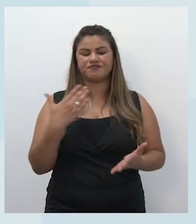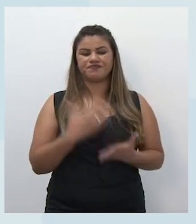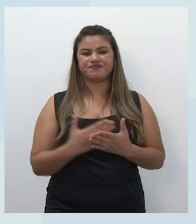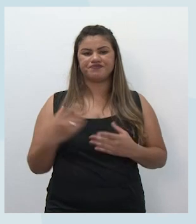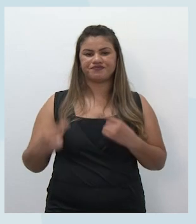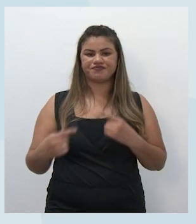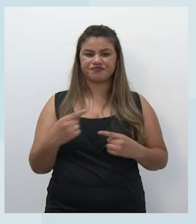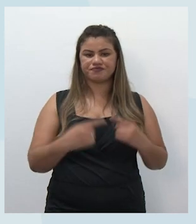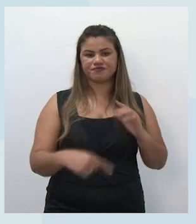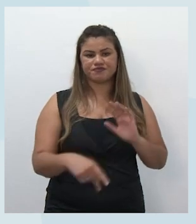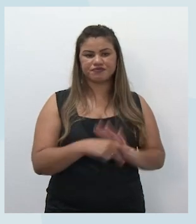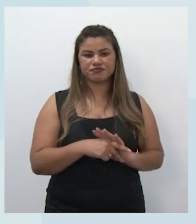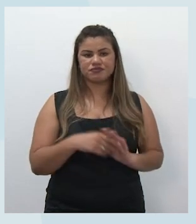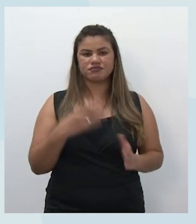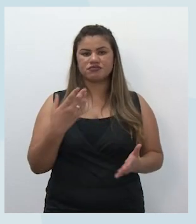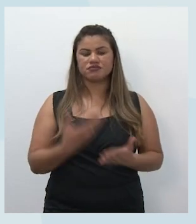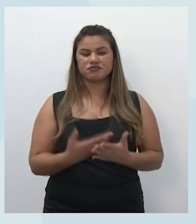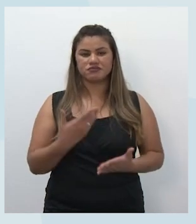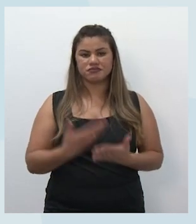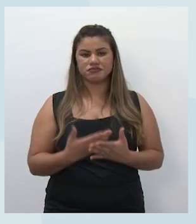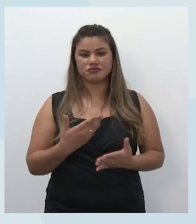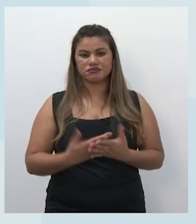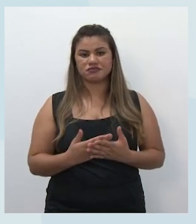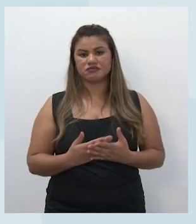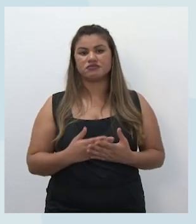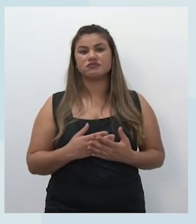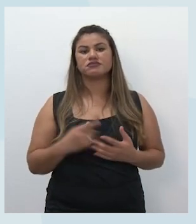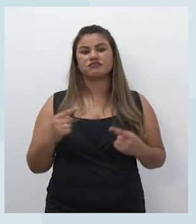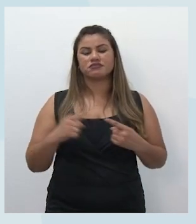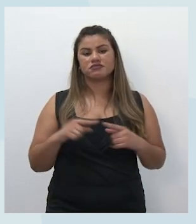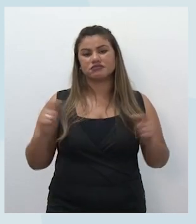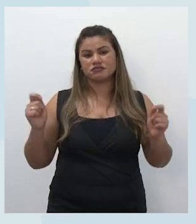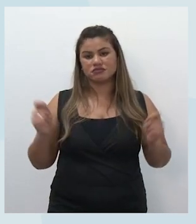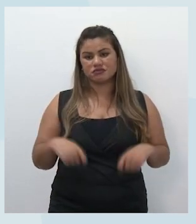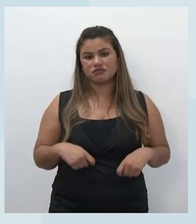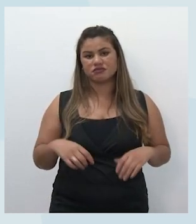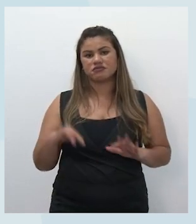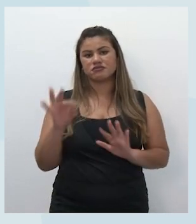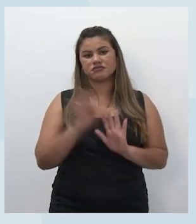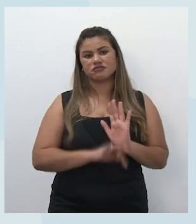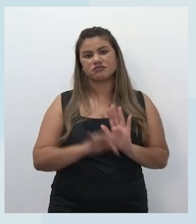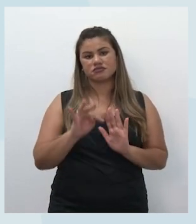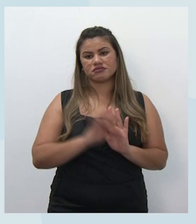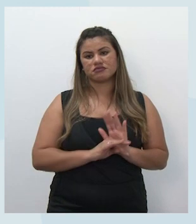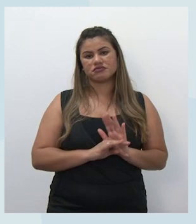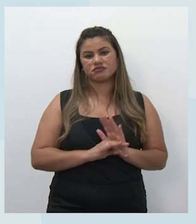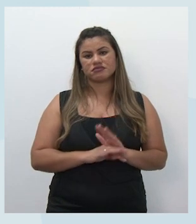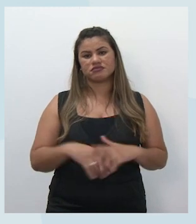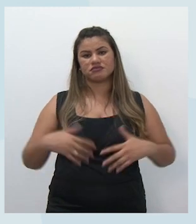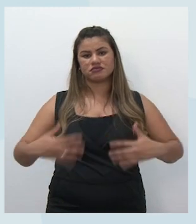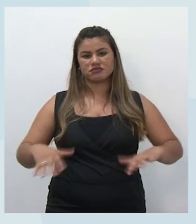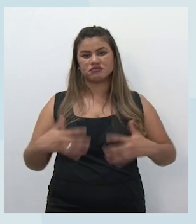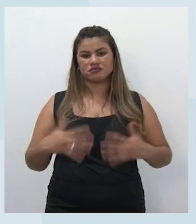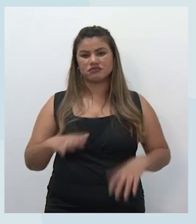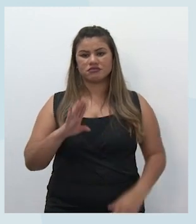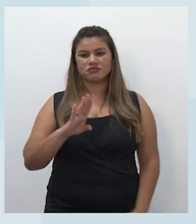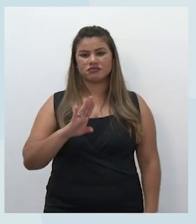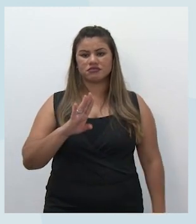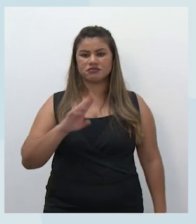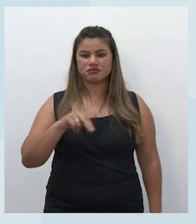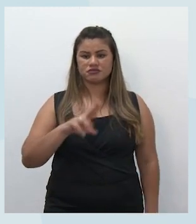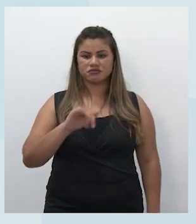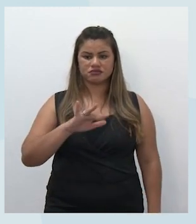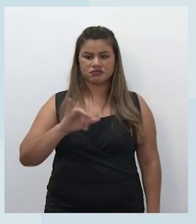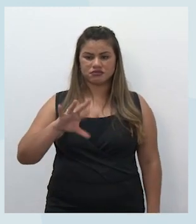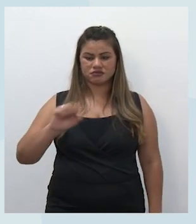os estudantes sobre a possibilidade de utilizar os textos Uns Braços de Machado de Assis